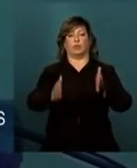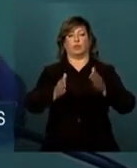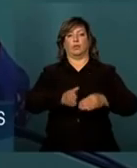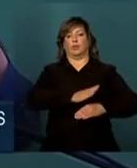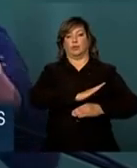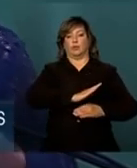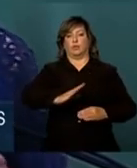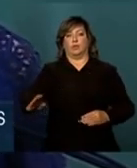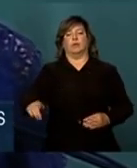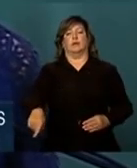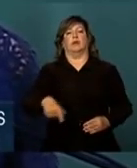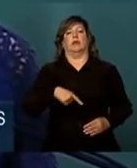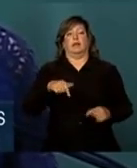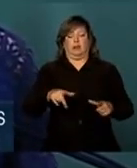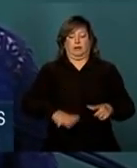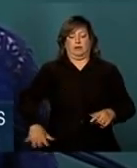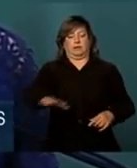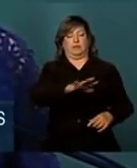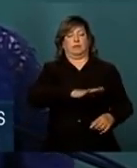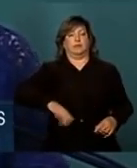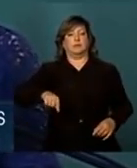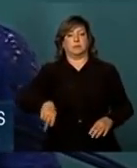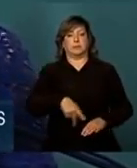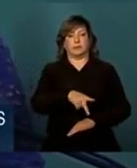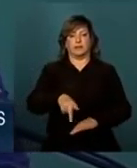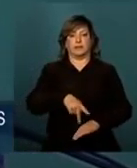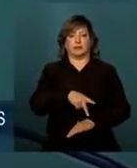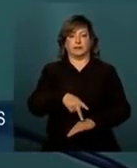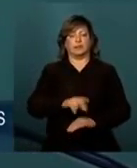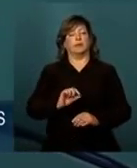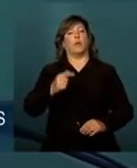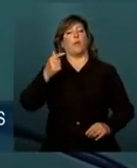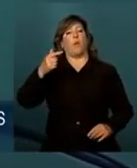corta essa região do país. E